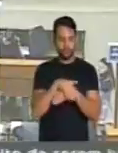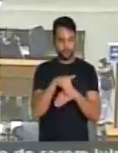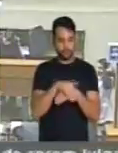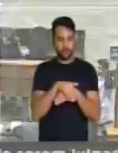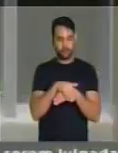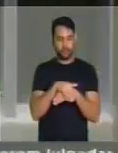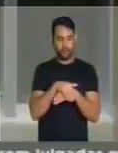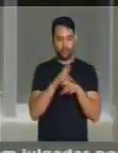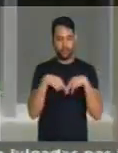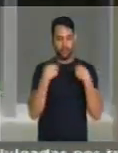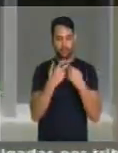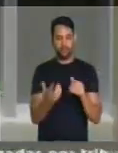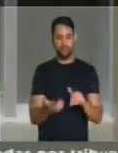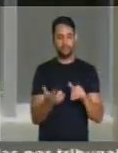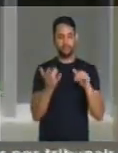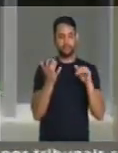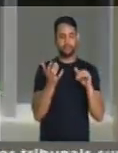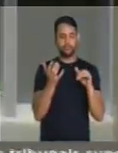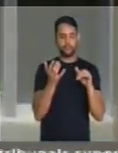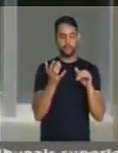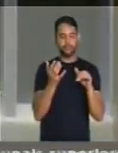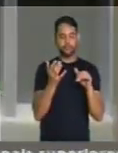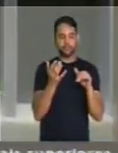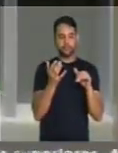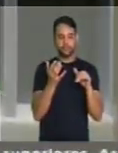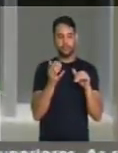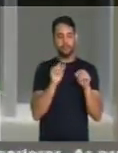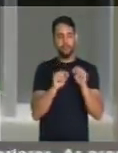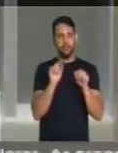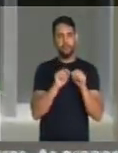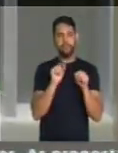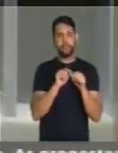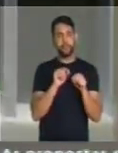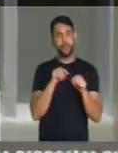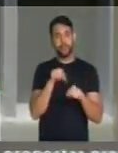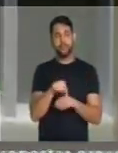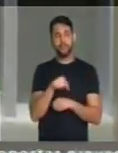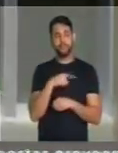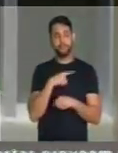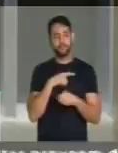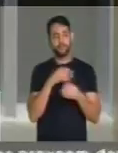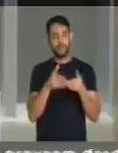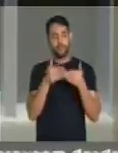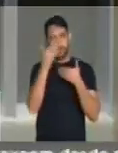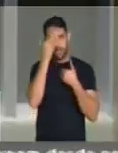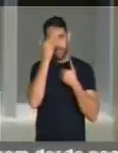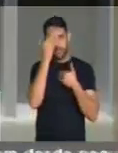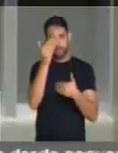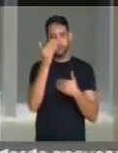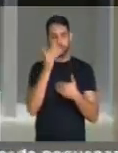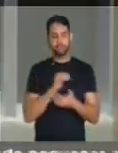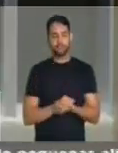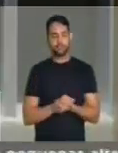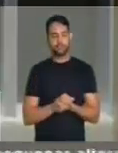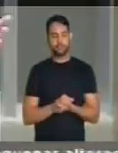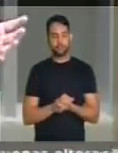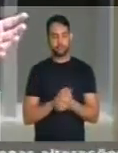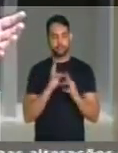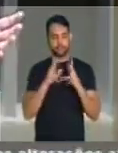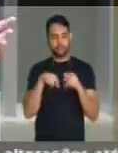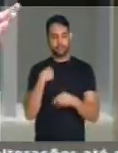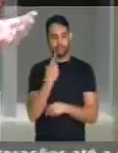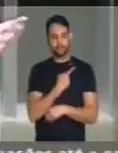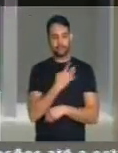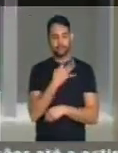noite, nesta sessão do Congresso, para fazer aqui um grande agradecimento. Todos